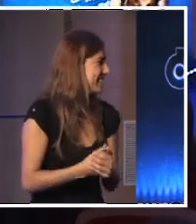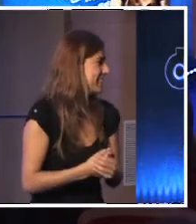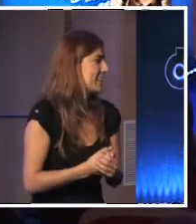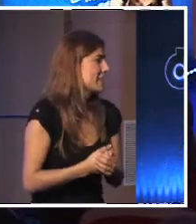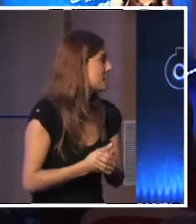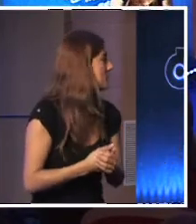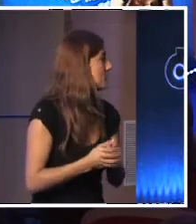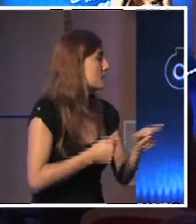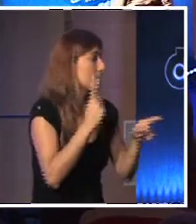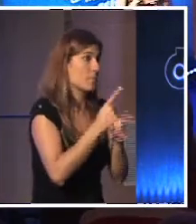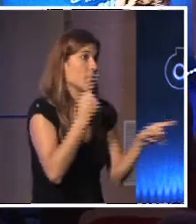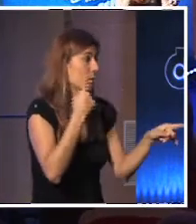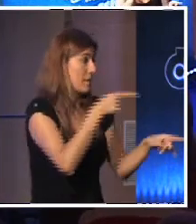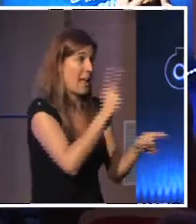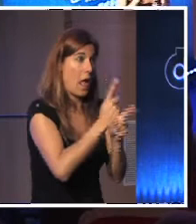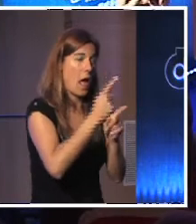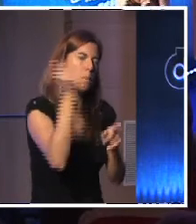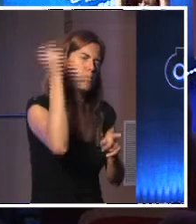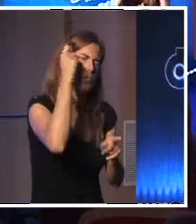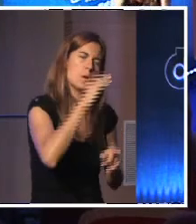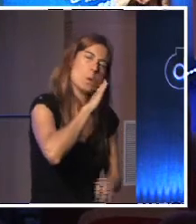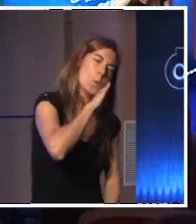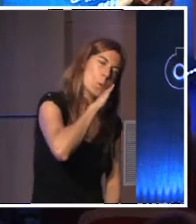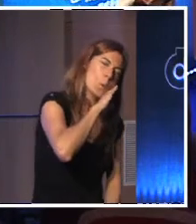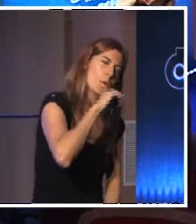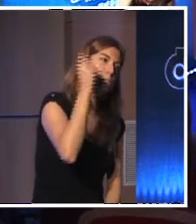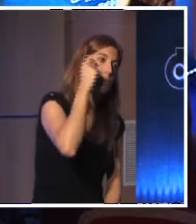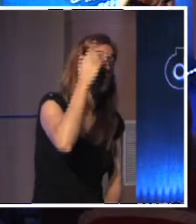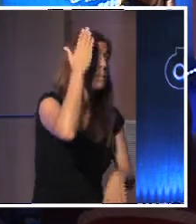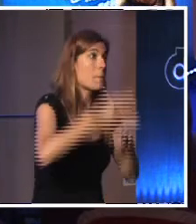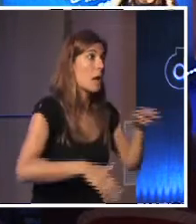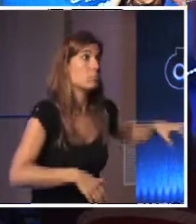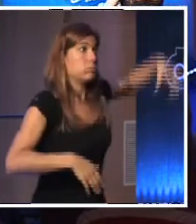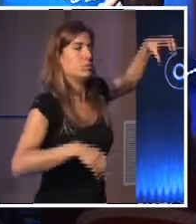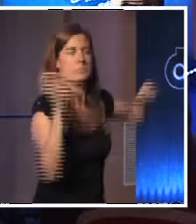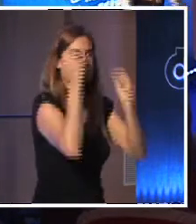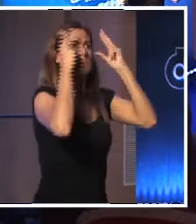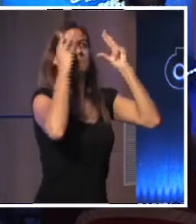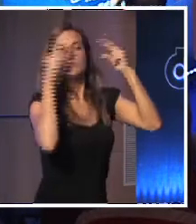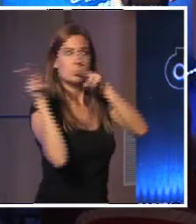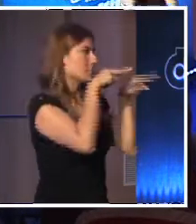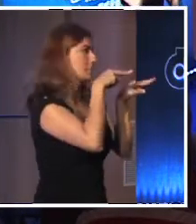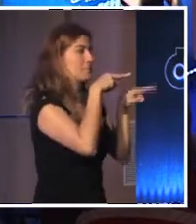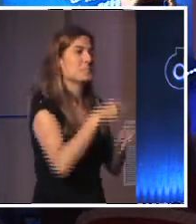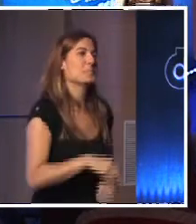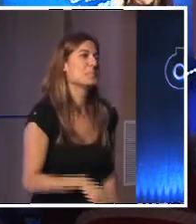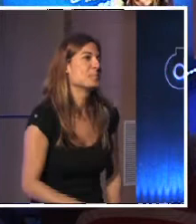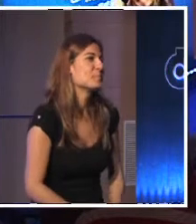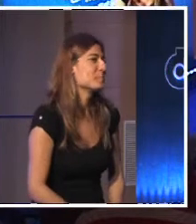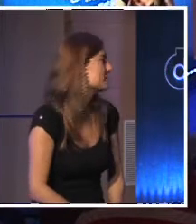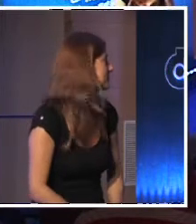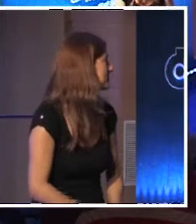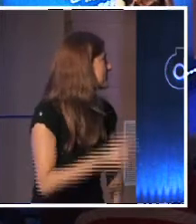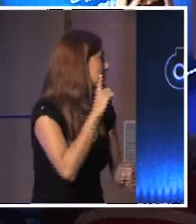Esta é a missão do cão. Vejam, ela estava a dormir profundamente. E, pura e simplesmente, onde